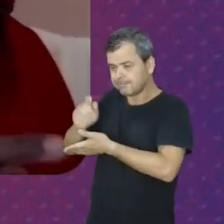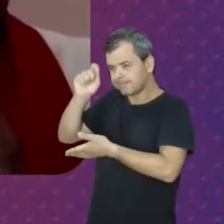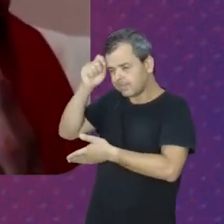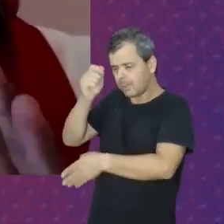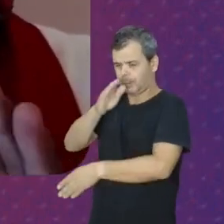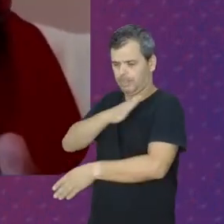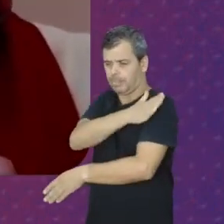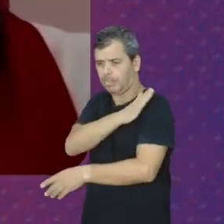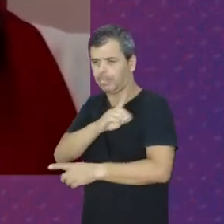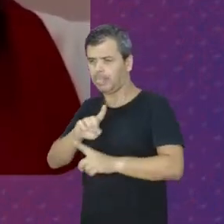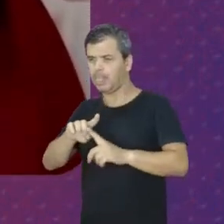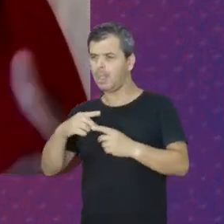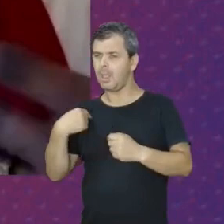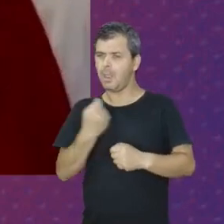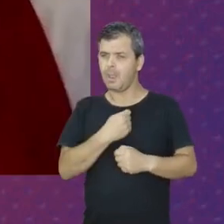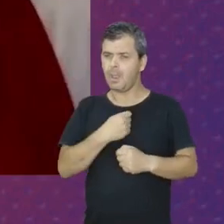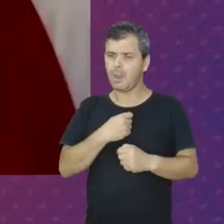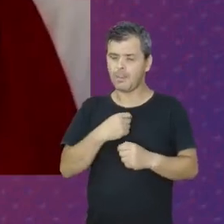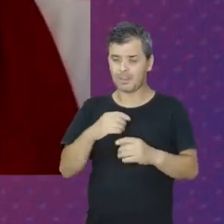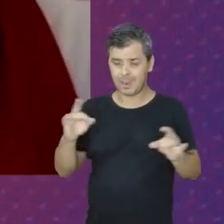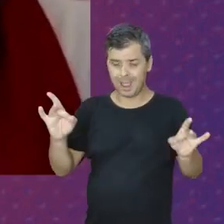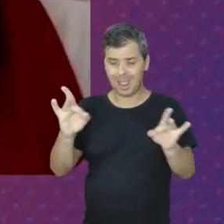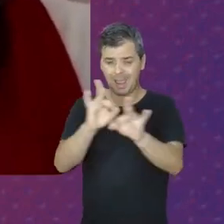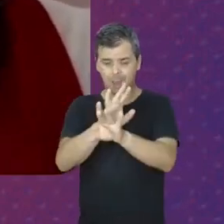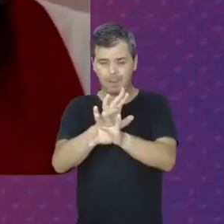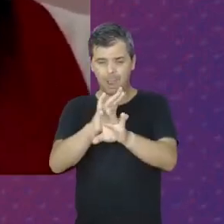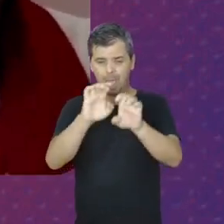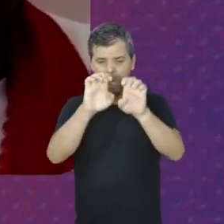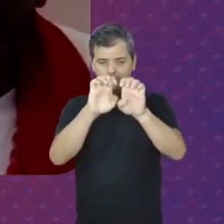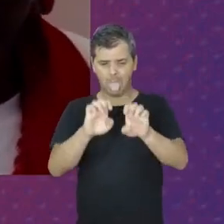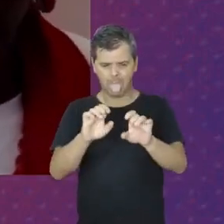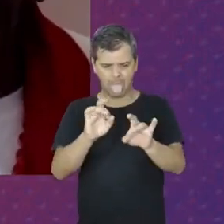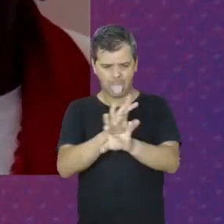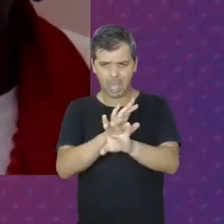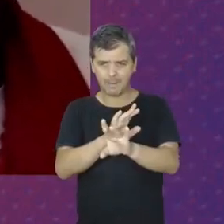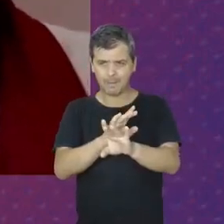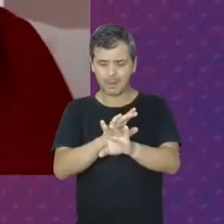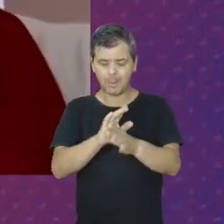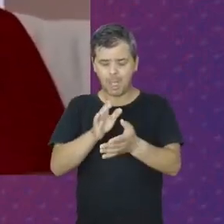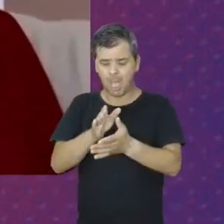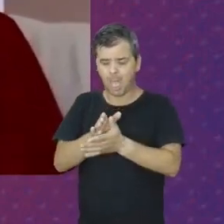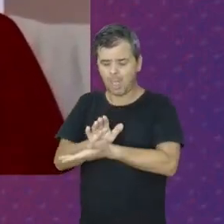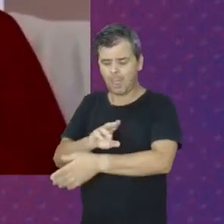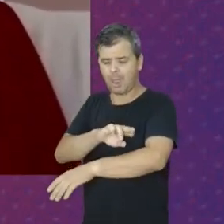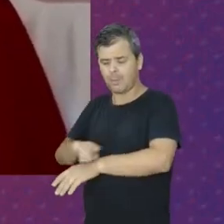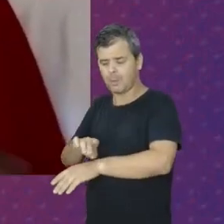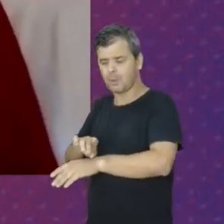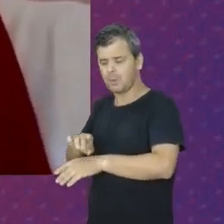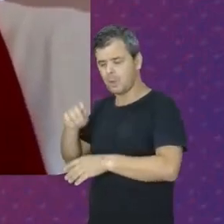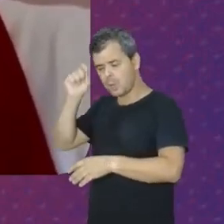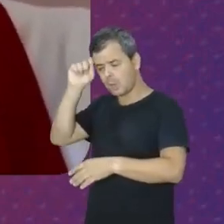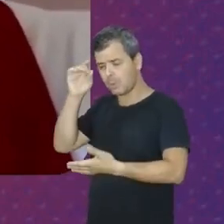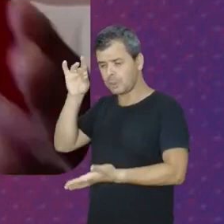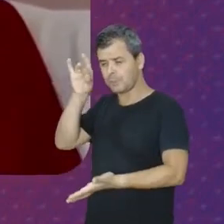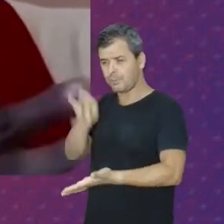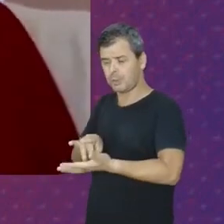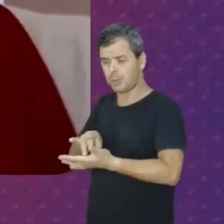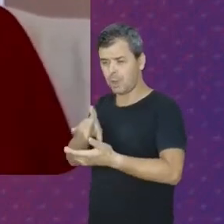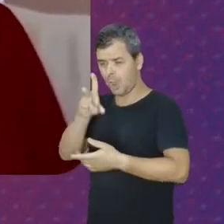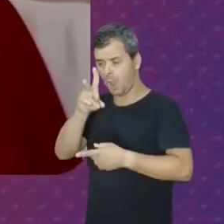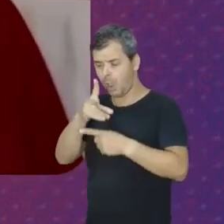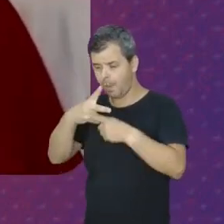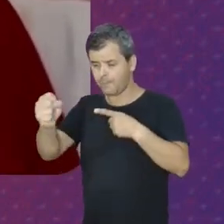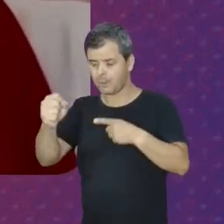que a gente precisa desestruturar, né, o racismo para que a gente possa, de fato, vencer e ter